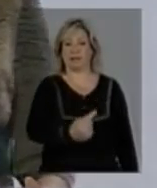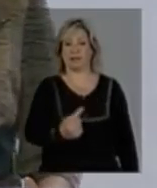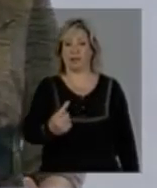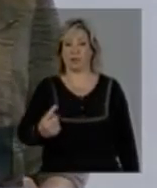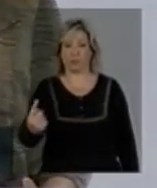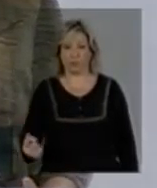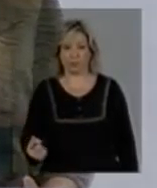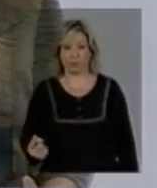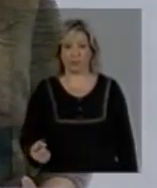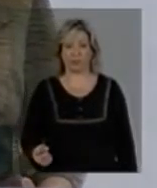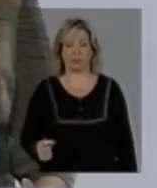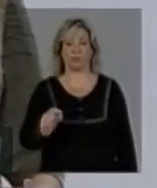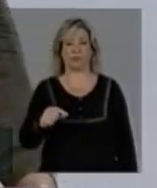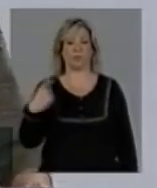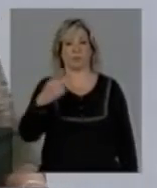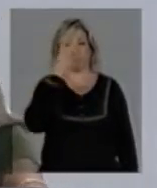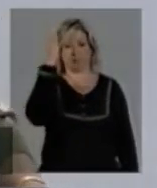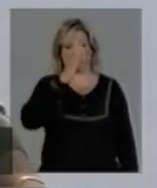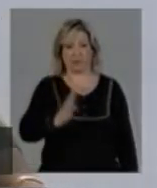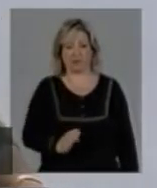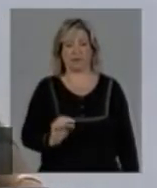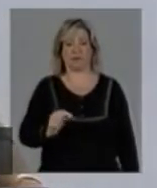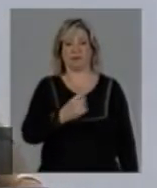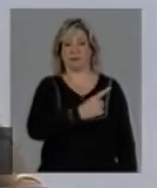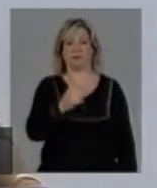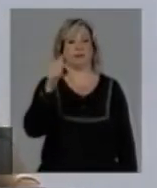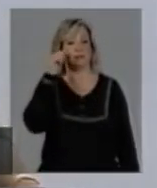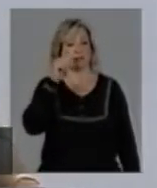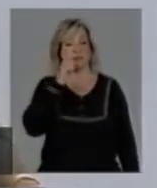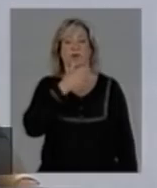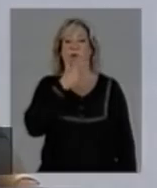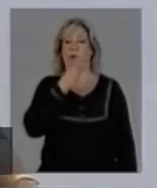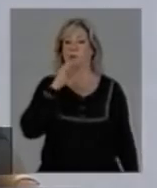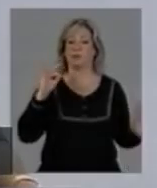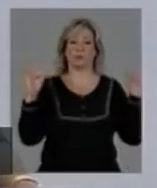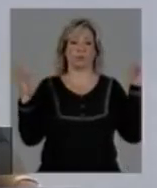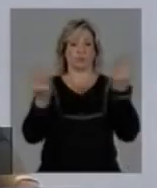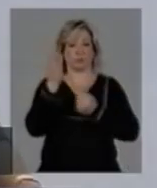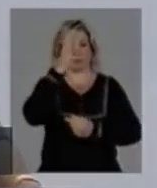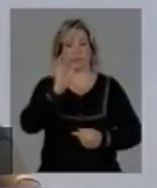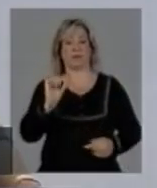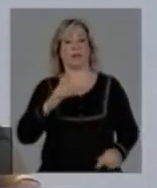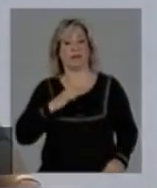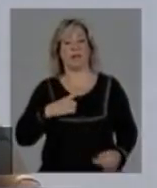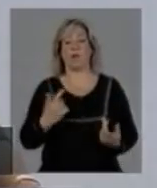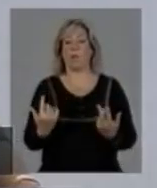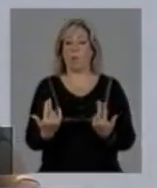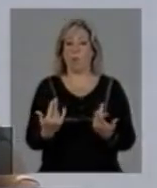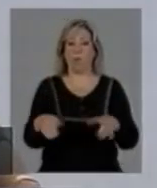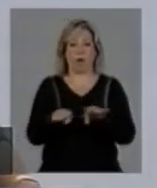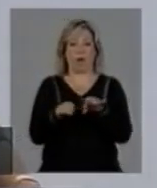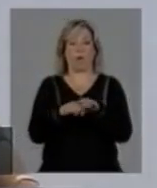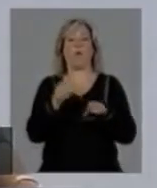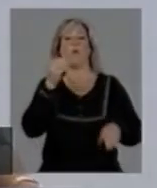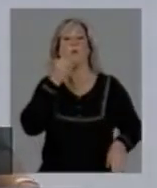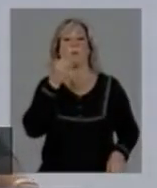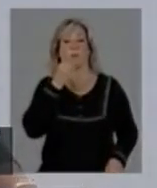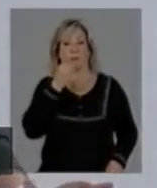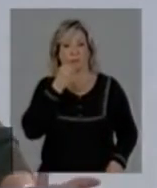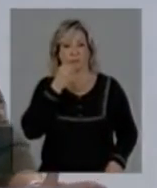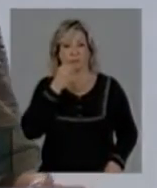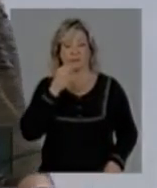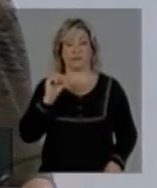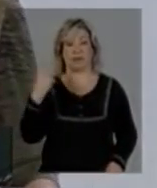uma sociedade bem mais virtuosa, tanto do ponto de vista ético, mas também do ponto